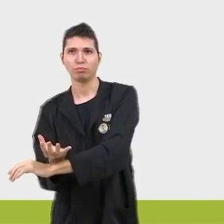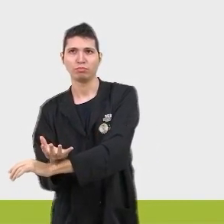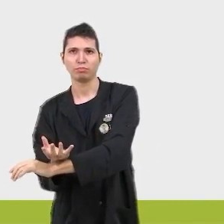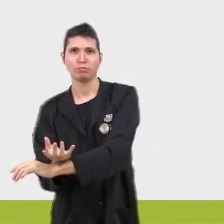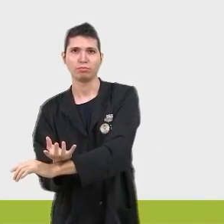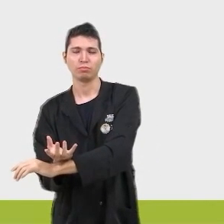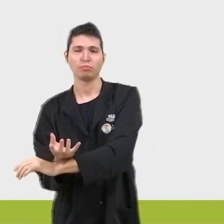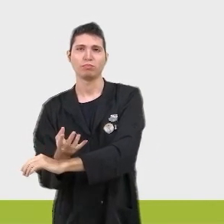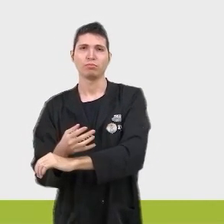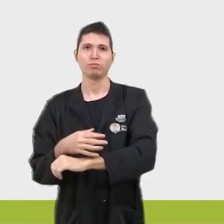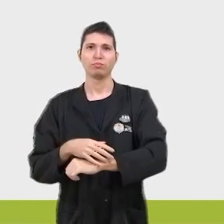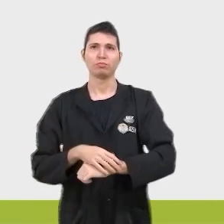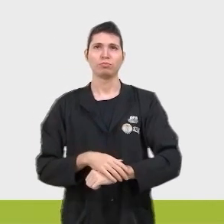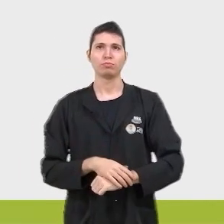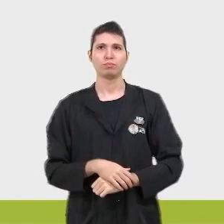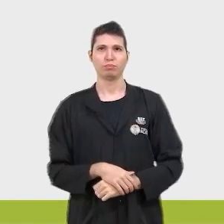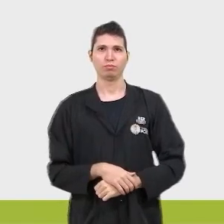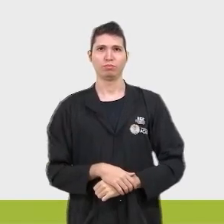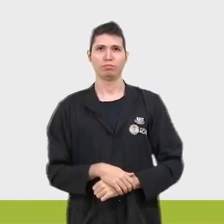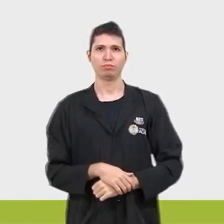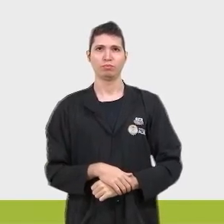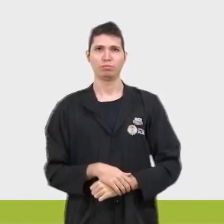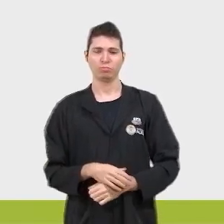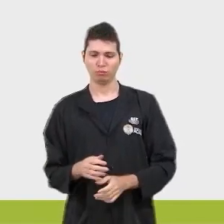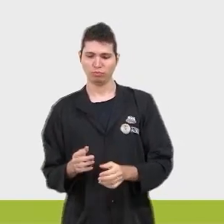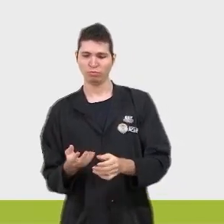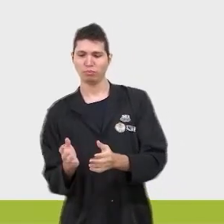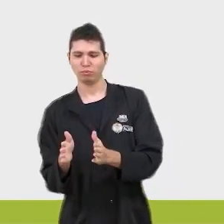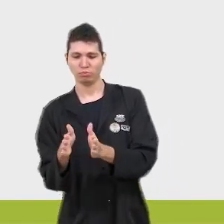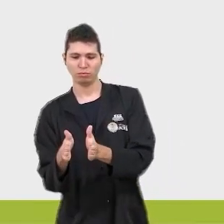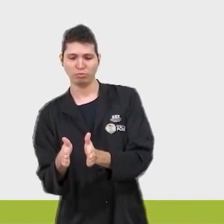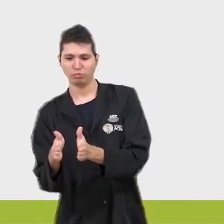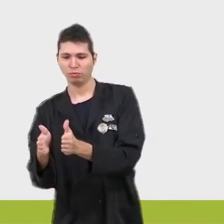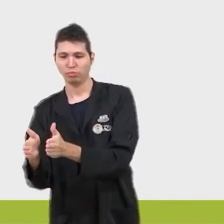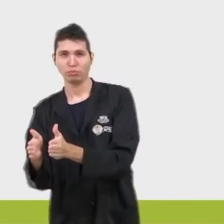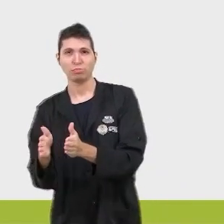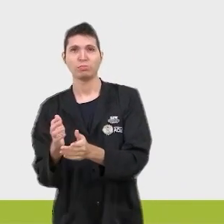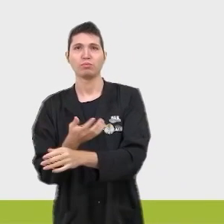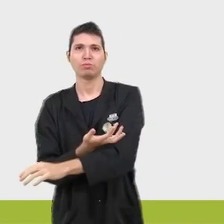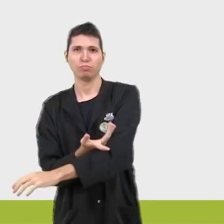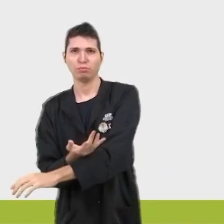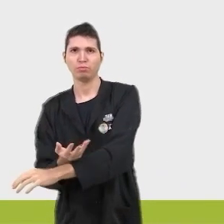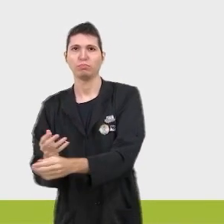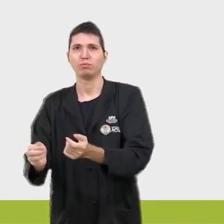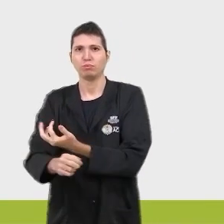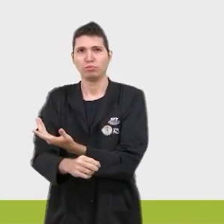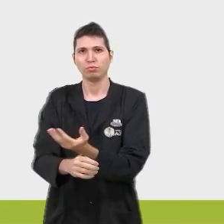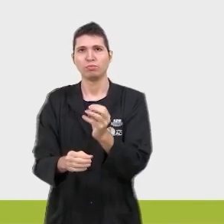lado, outro campo de cultivo. Mas reparem que